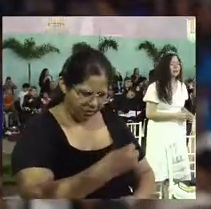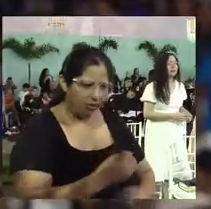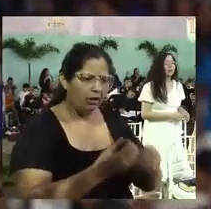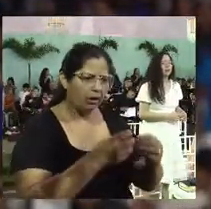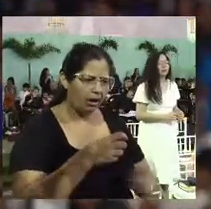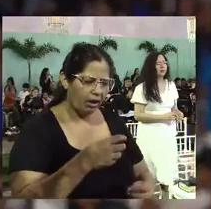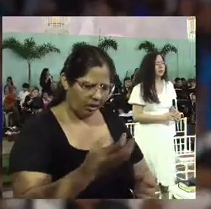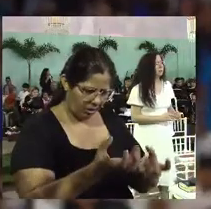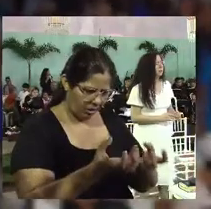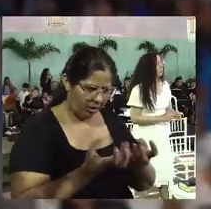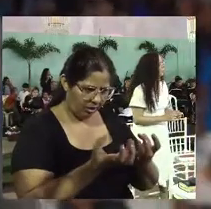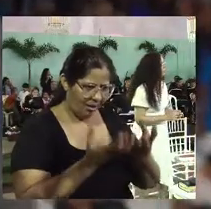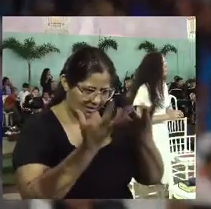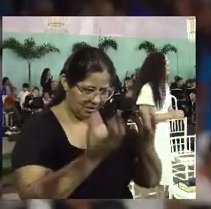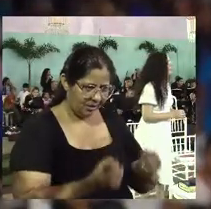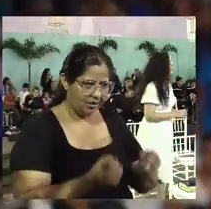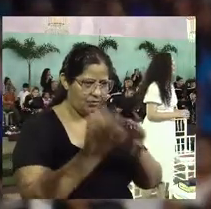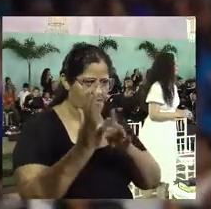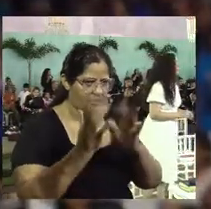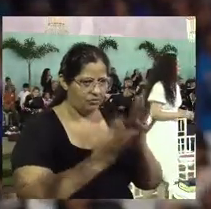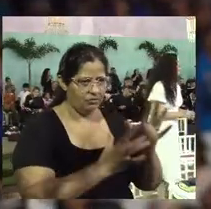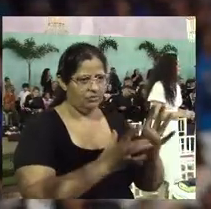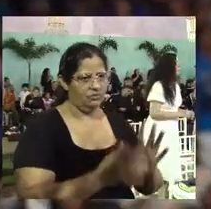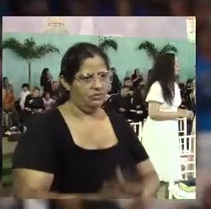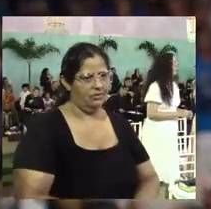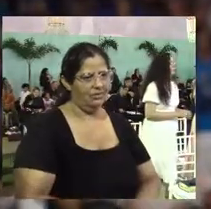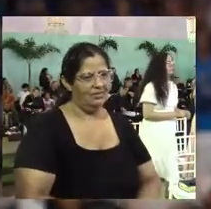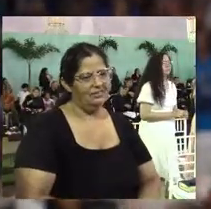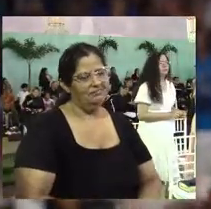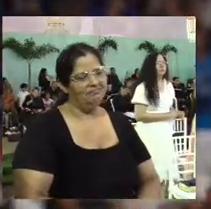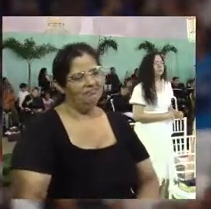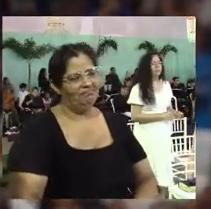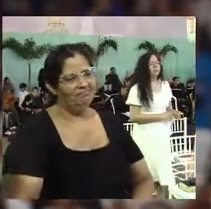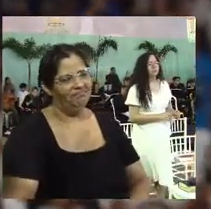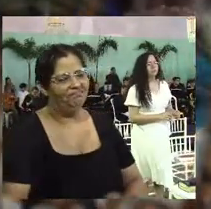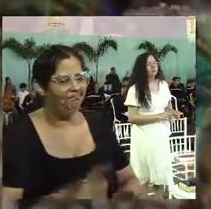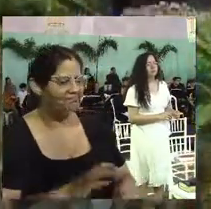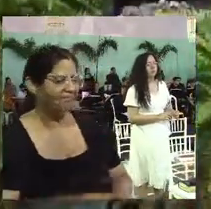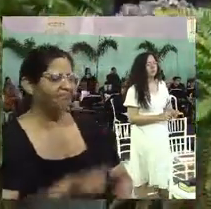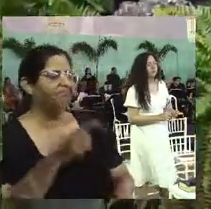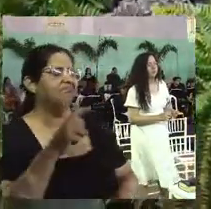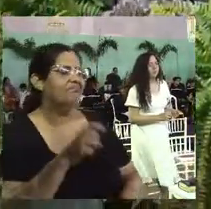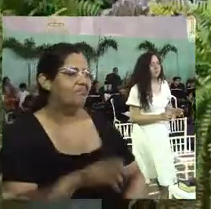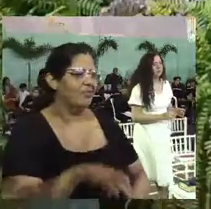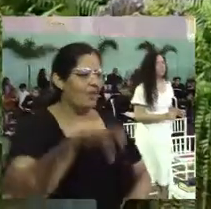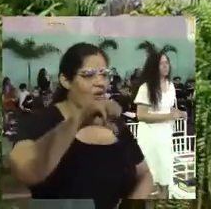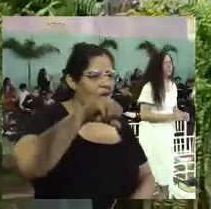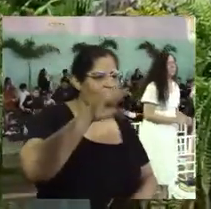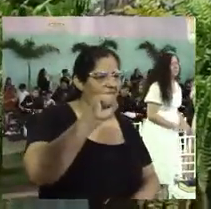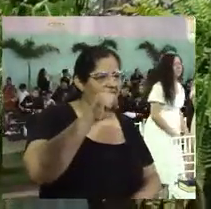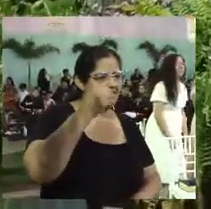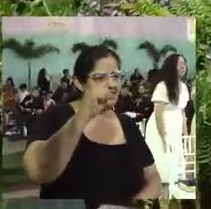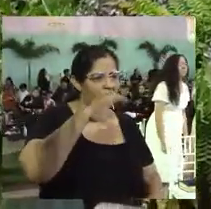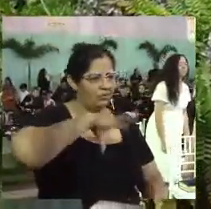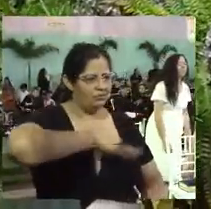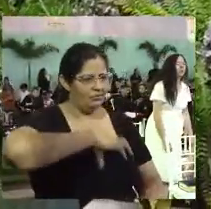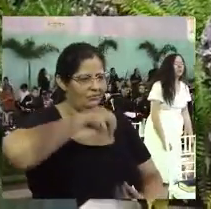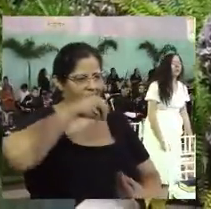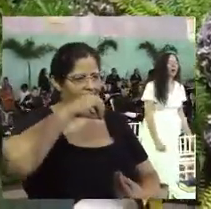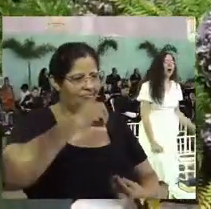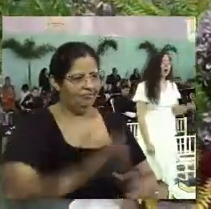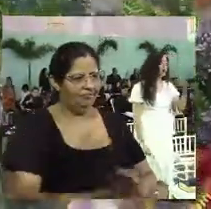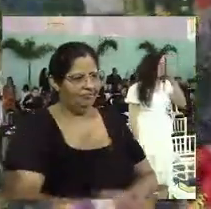Jesus como o senhor Salvador Traga ele para cá Olha lá mais uma 98 alma para Jesus